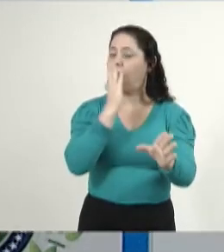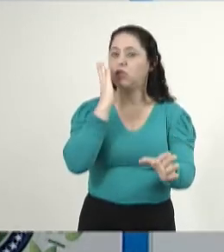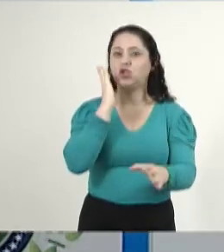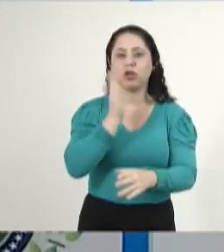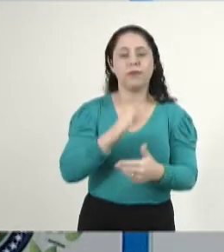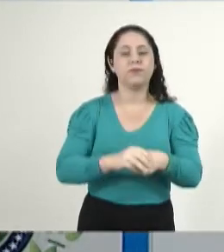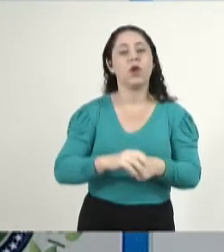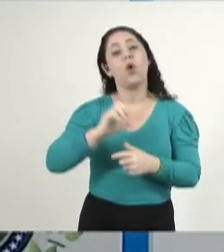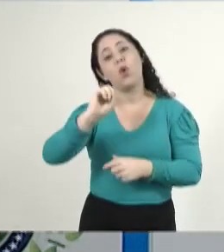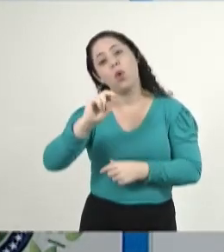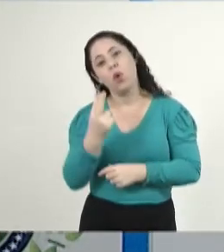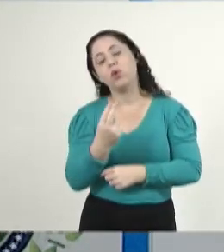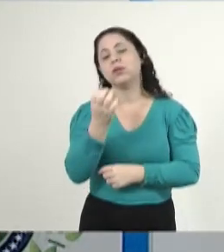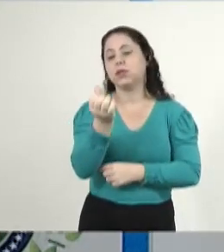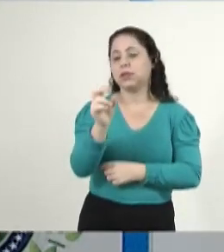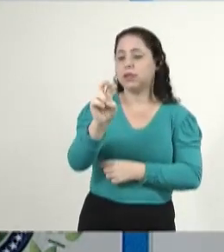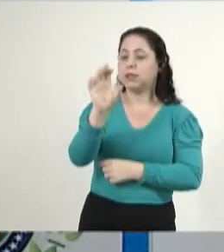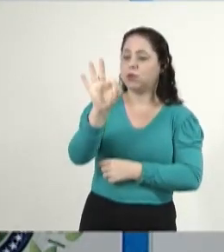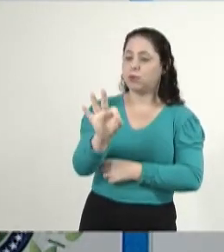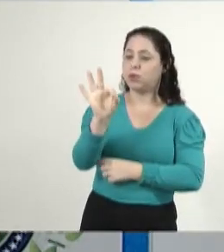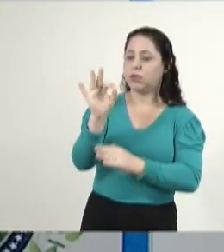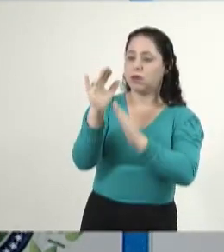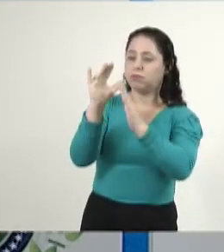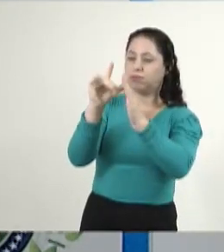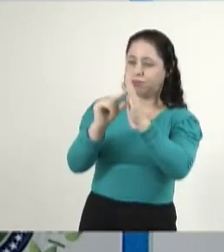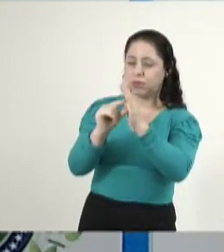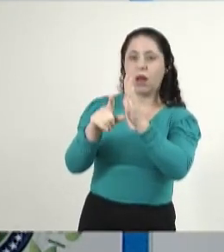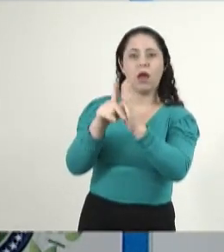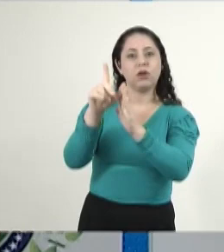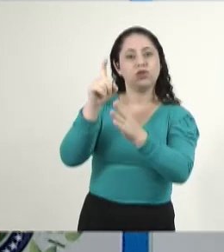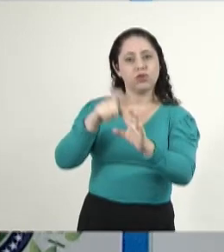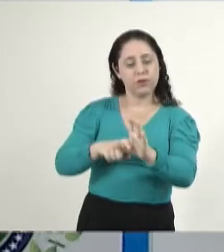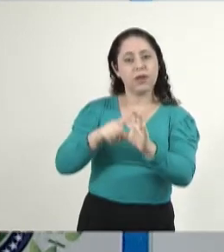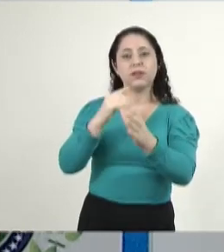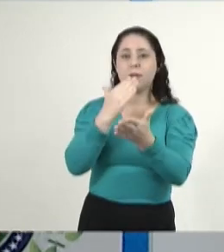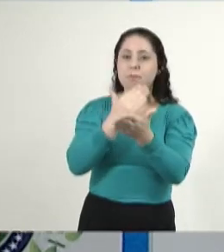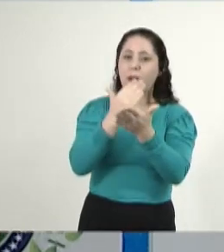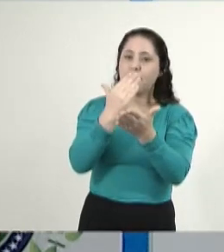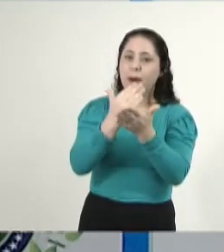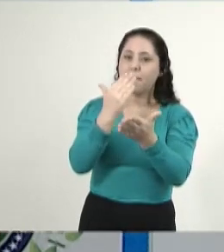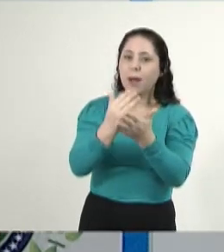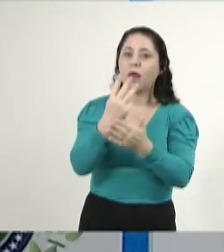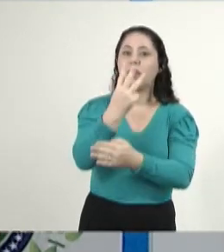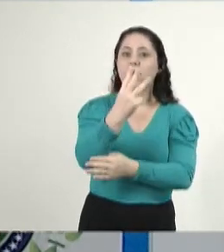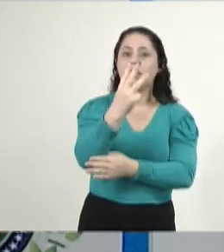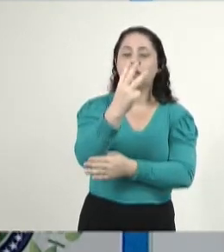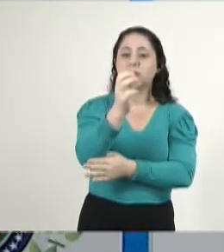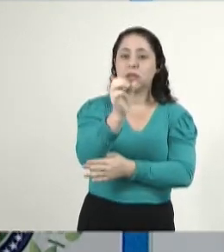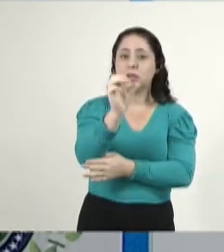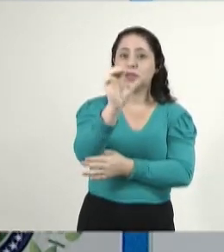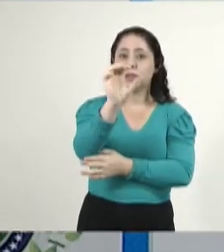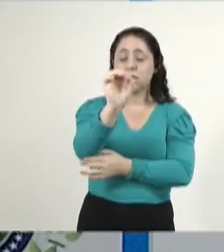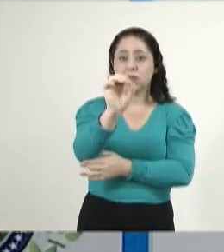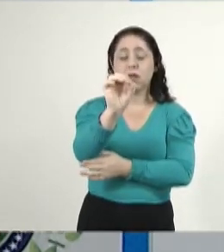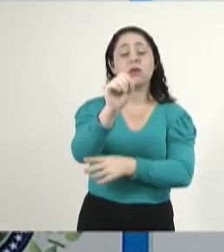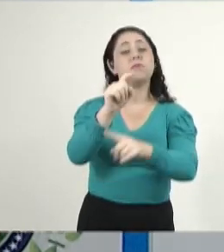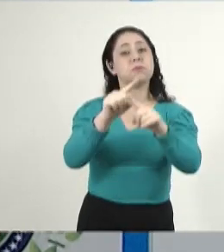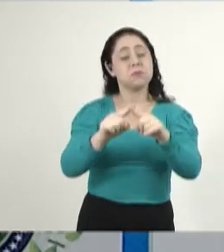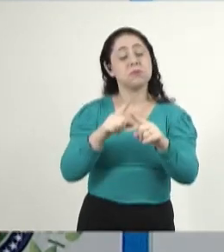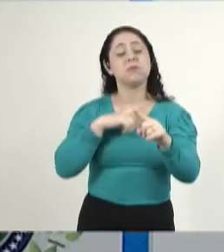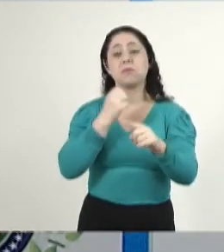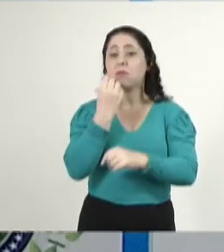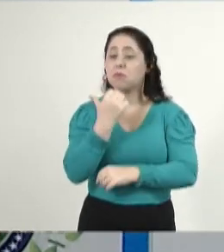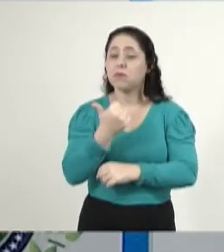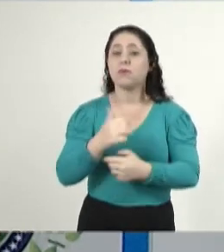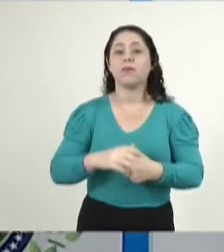ou 65% de desconto também na dívida, se esse parcelamento for em até 360 vezes, uma boa oportunidade.